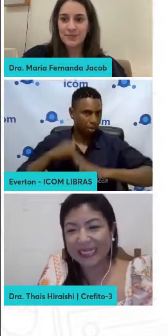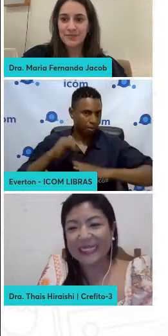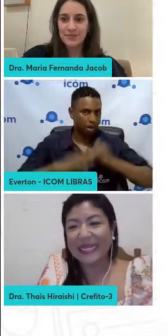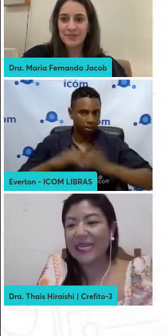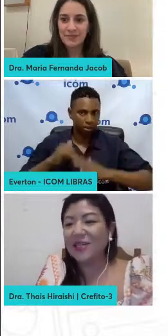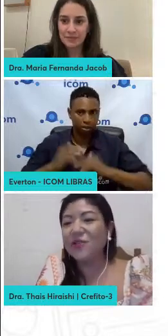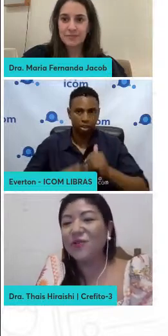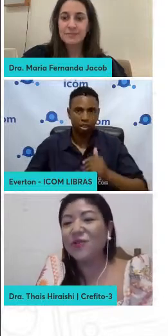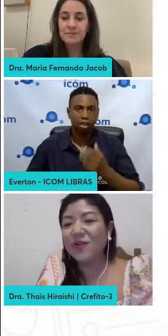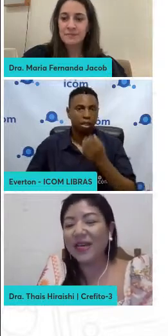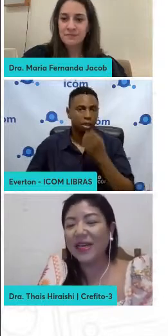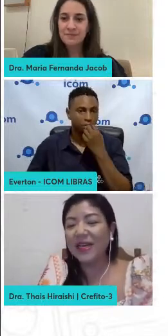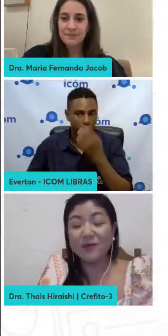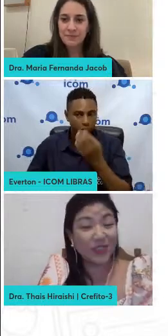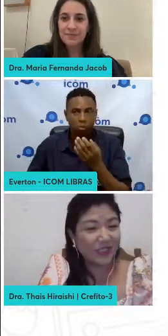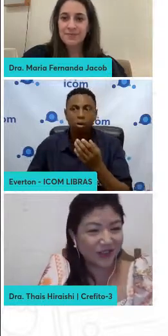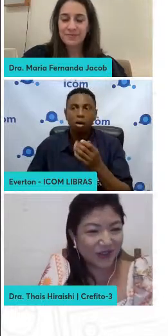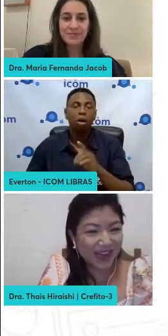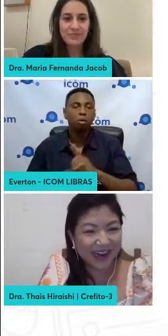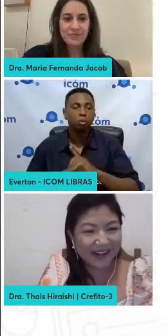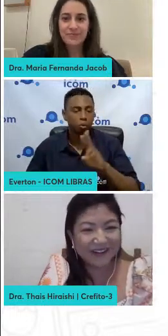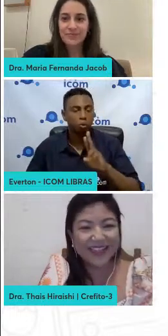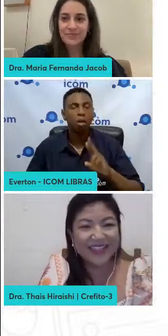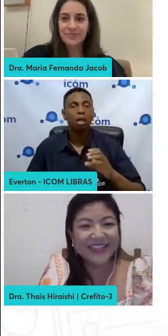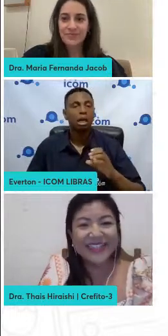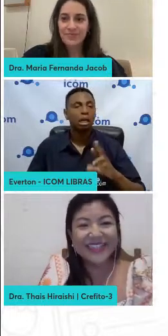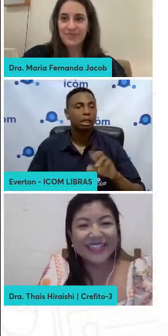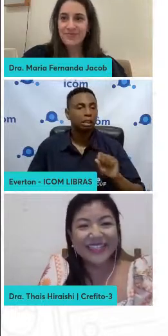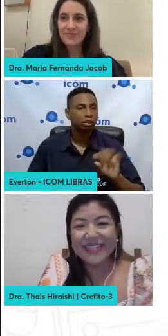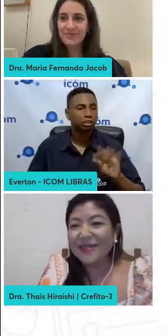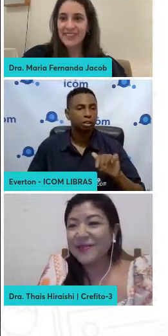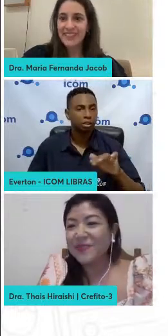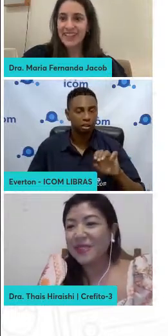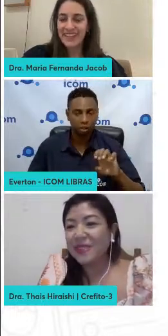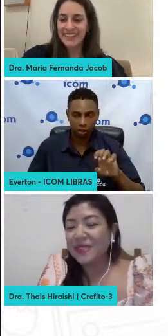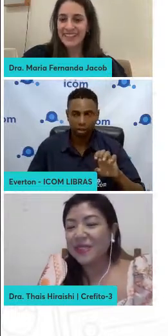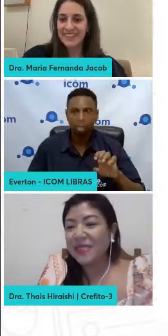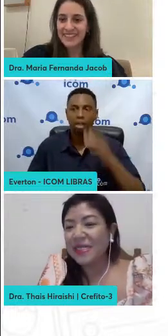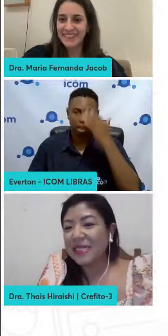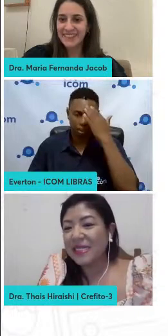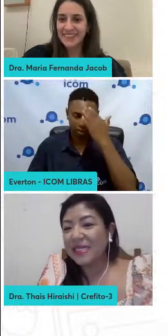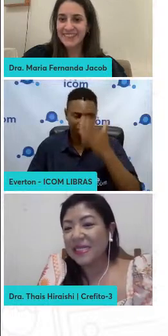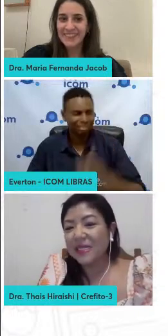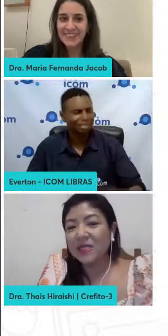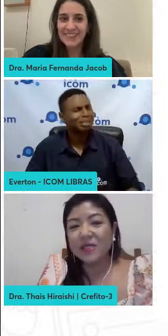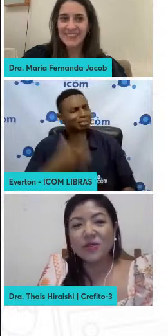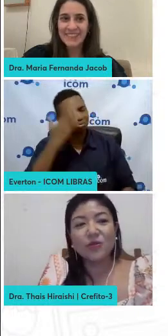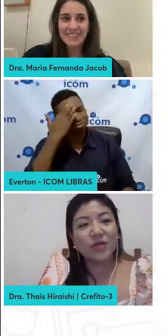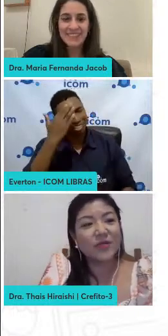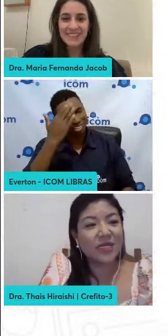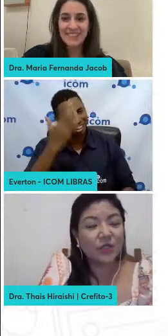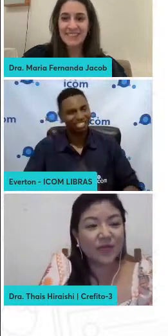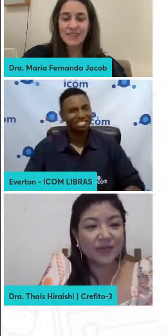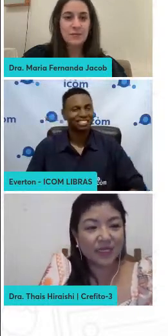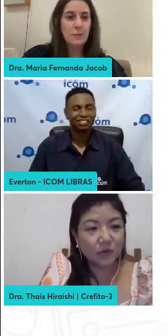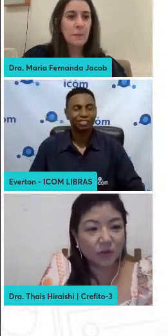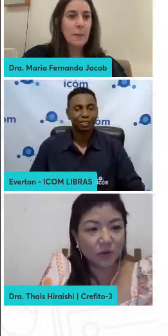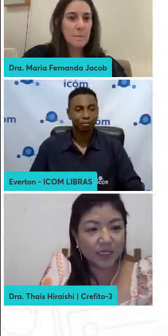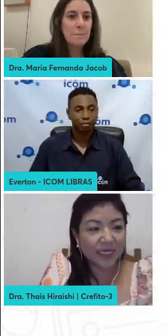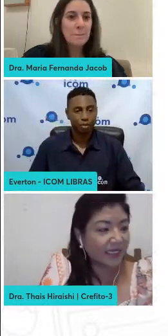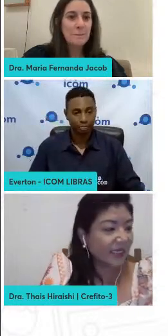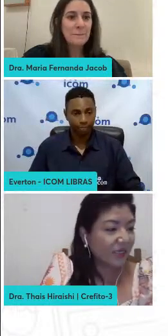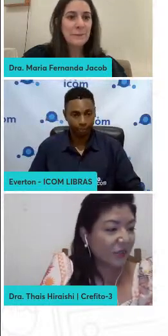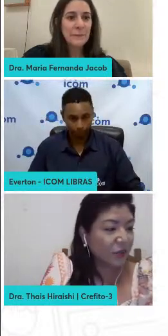também agradecendo, elogiando a sua aula. Obrigada, gente. Doutora, gostaria de fazer mais